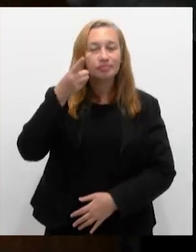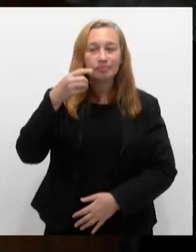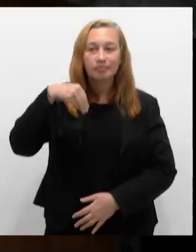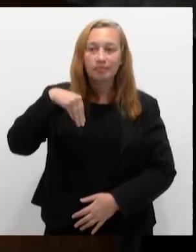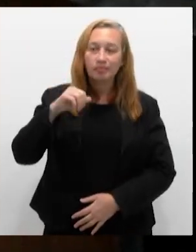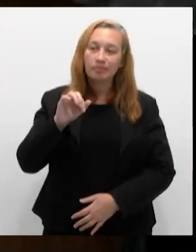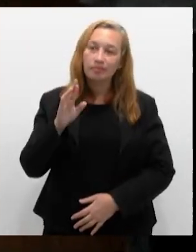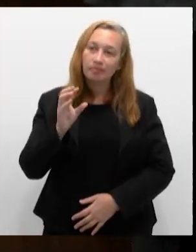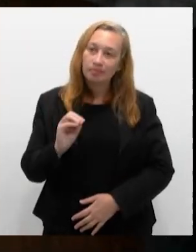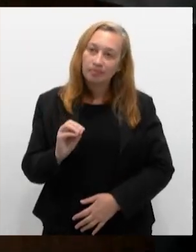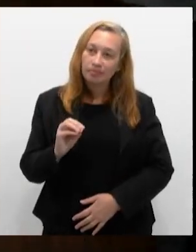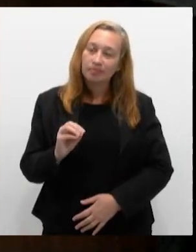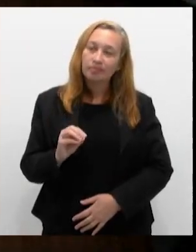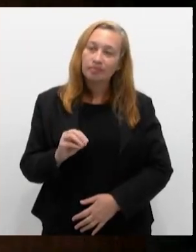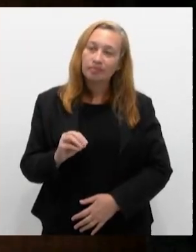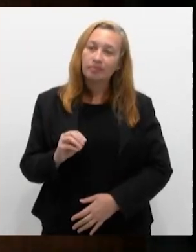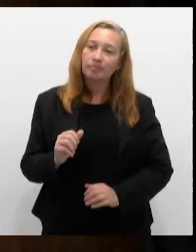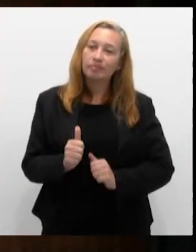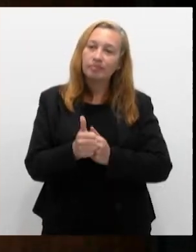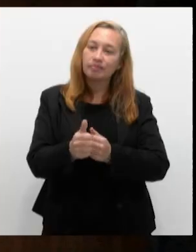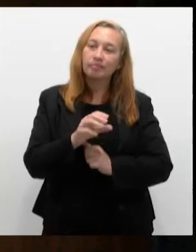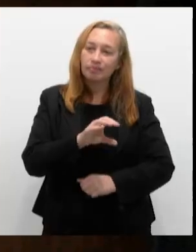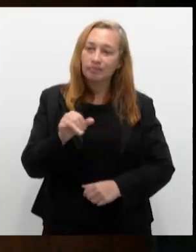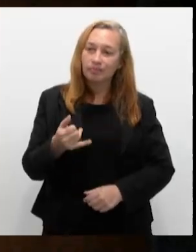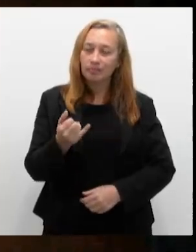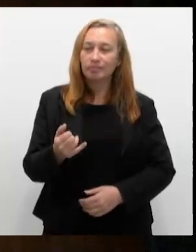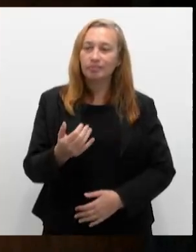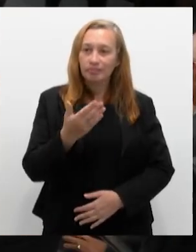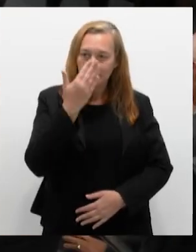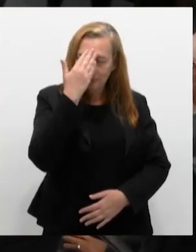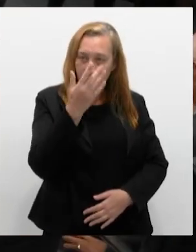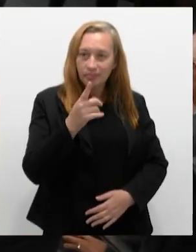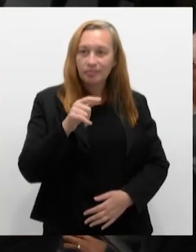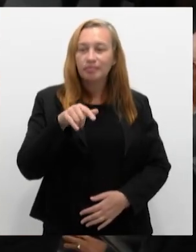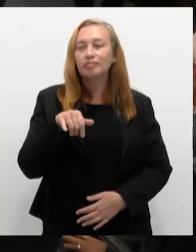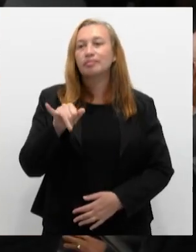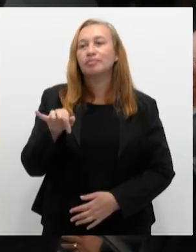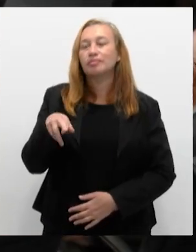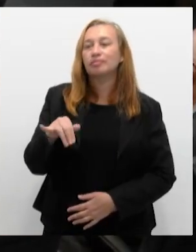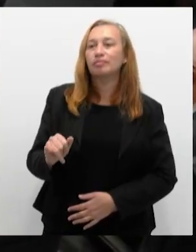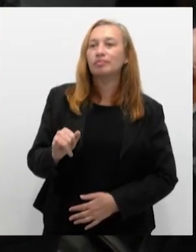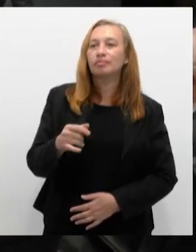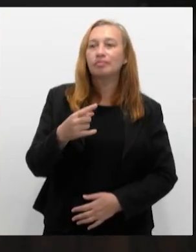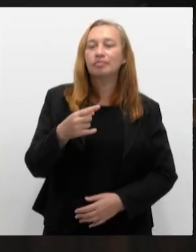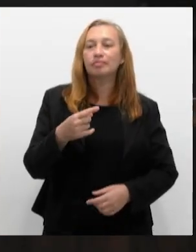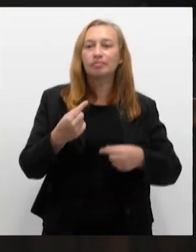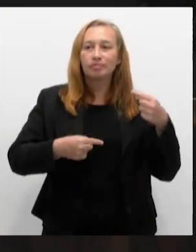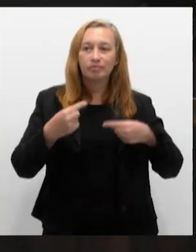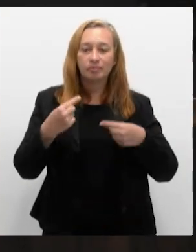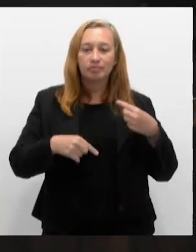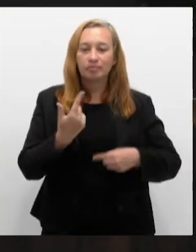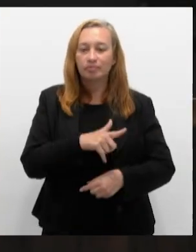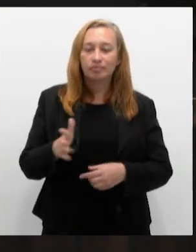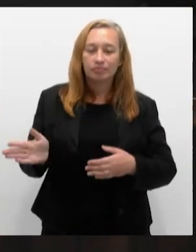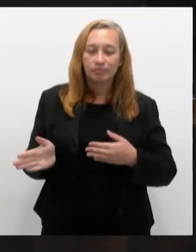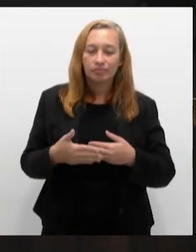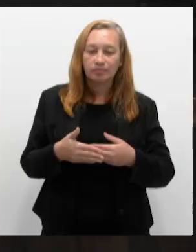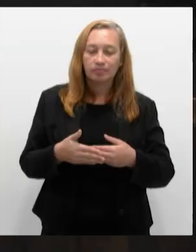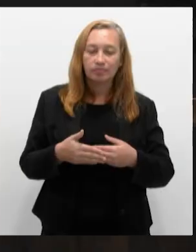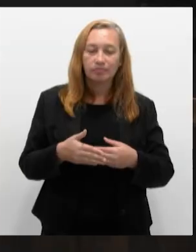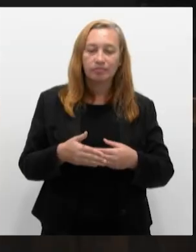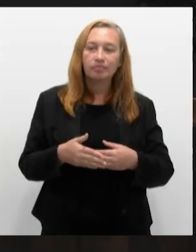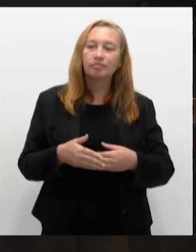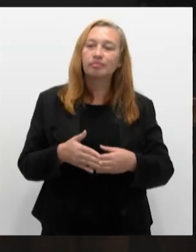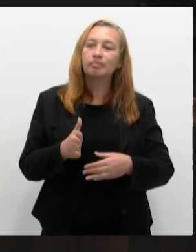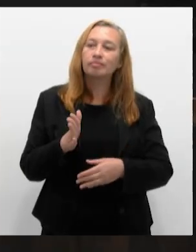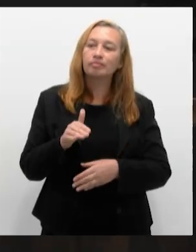Macedo, bispo, a gente acompanha o parecer da CCJ. Obrigado, Yuri. Com os pareceres emitidos, em discussão, não havendo quem queira discutir, encerrada